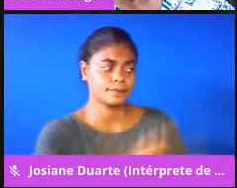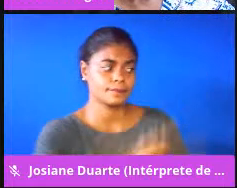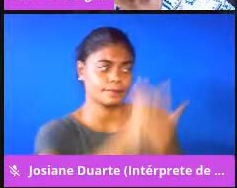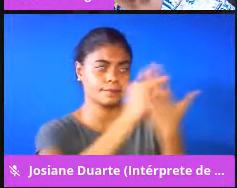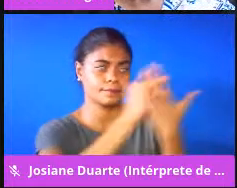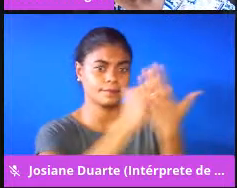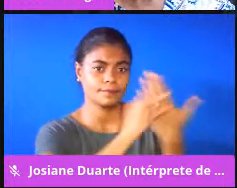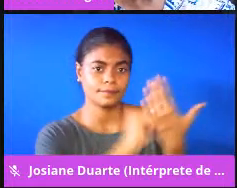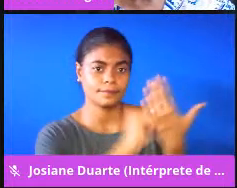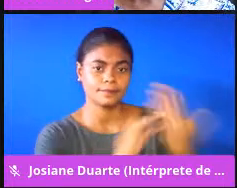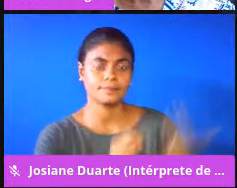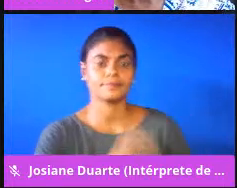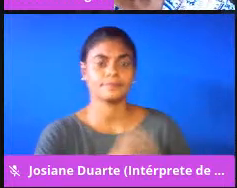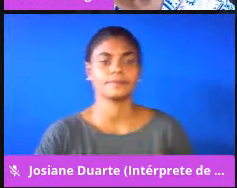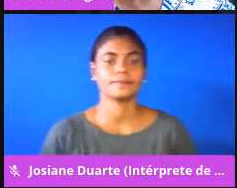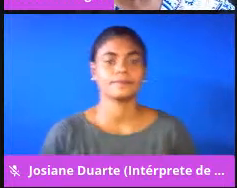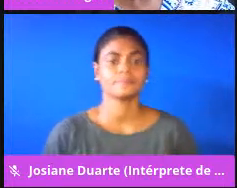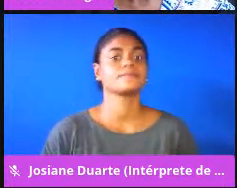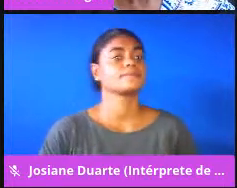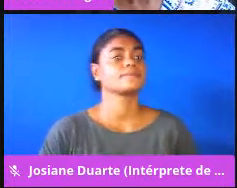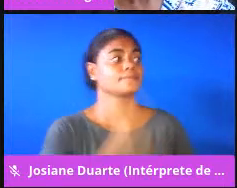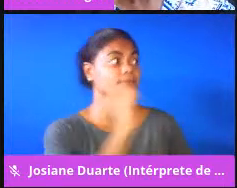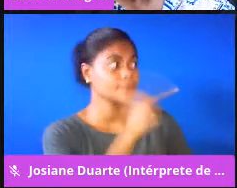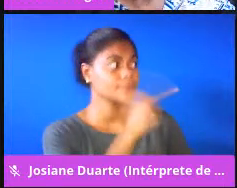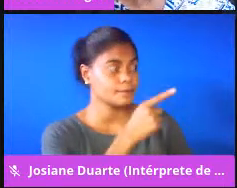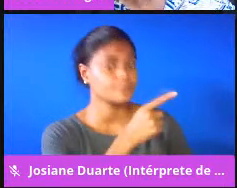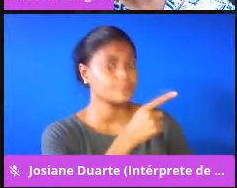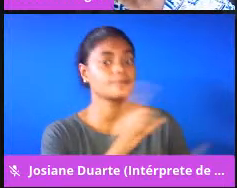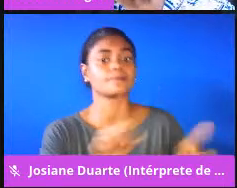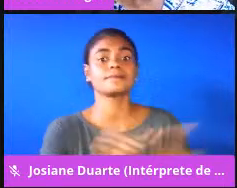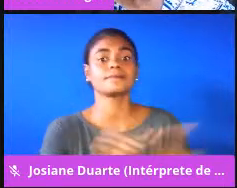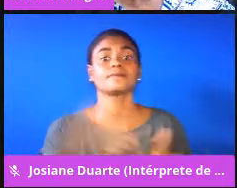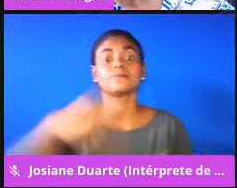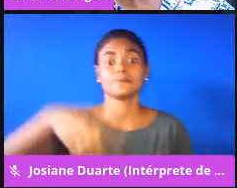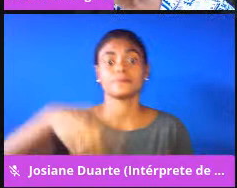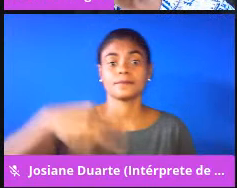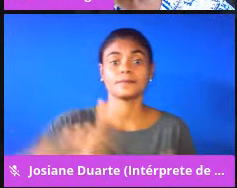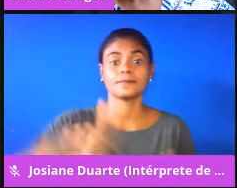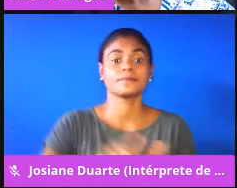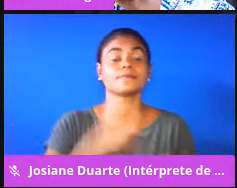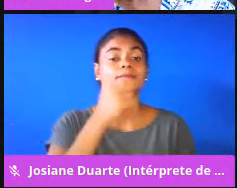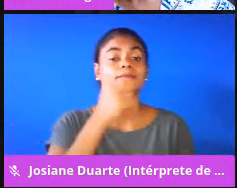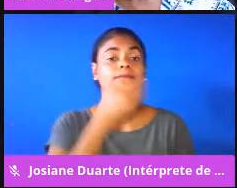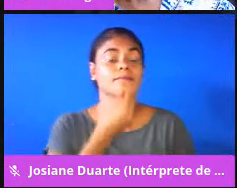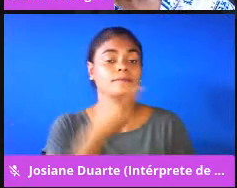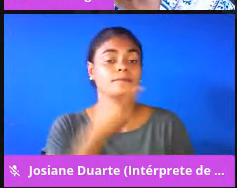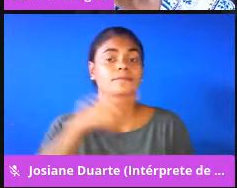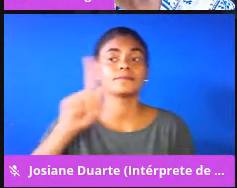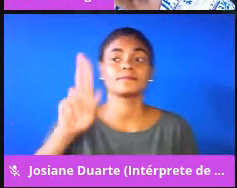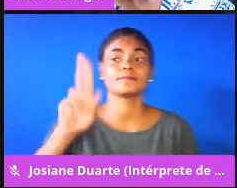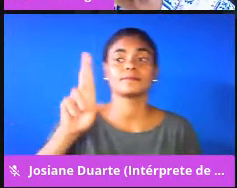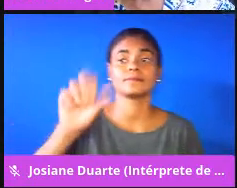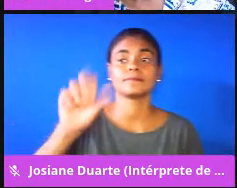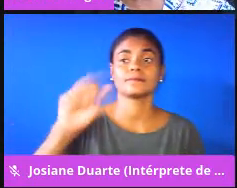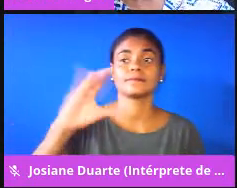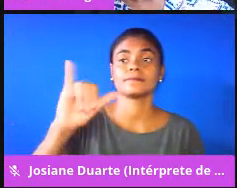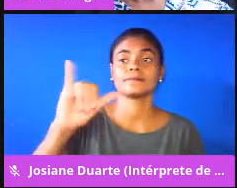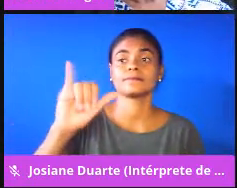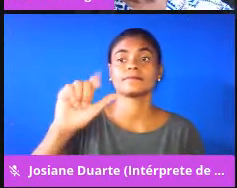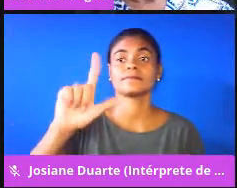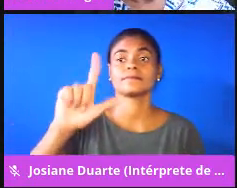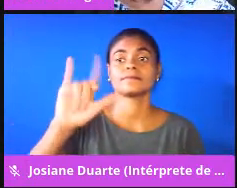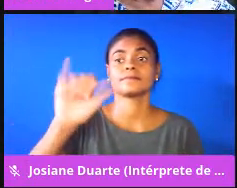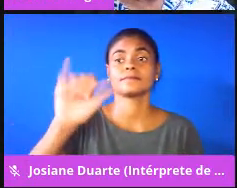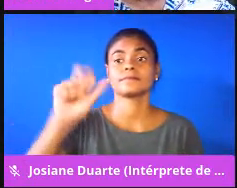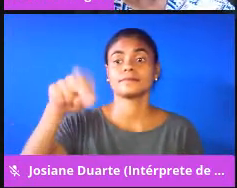passando. Domingos Vieira Filho, aí do Maranhão, Graciliano Ramos. Depois farei considerações finais e as